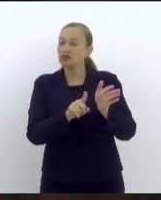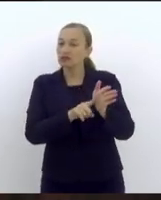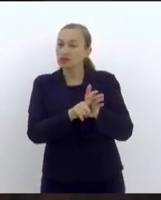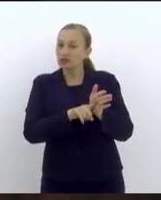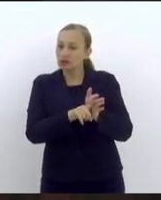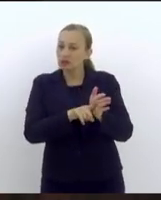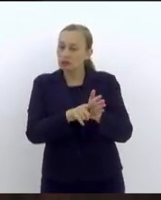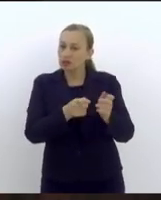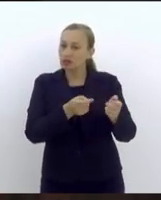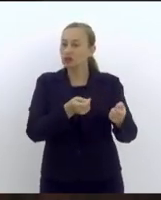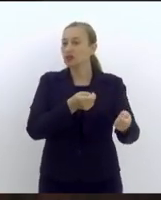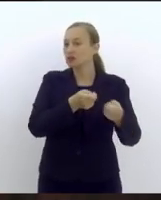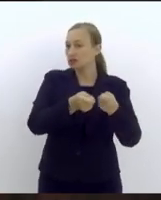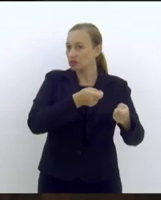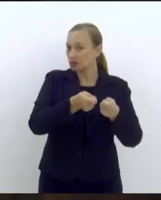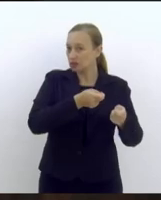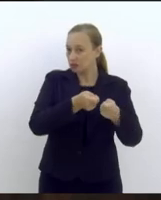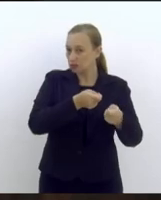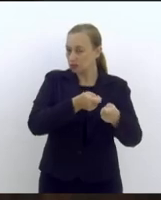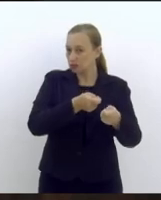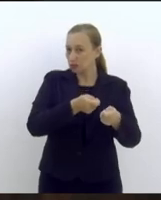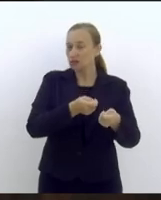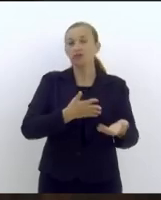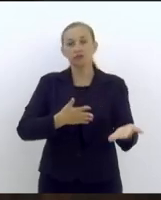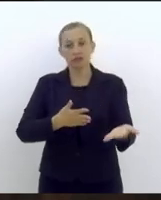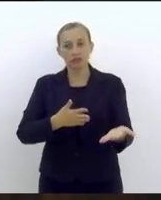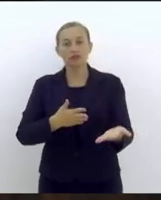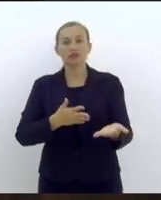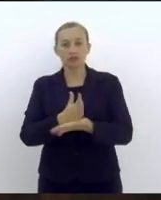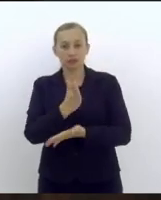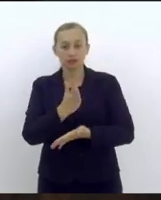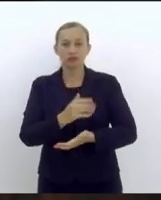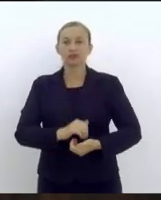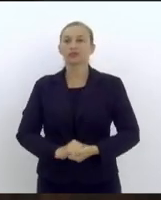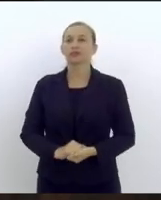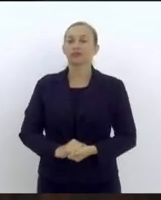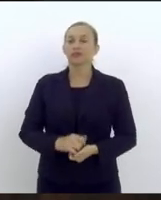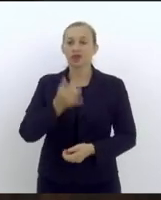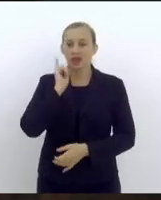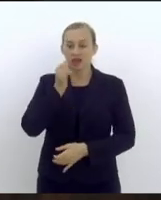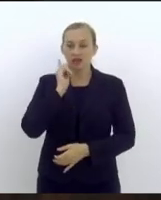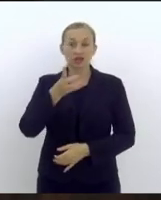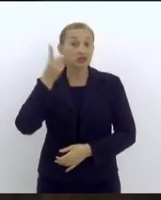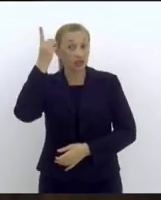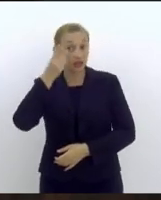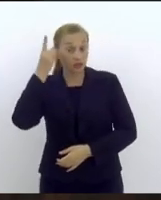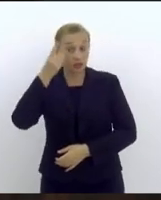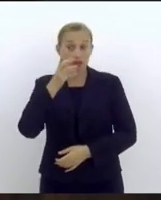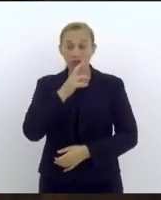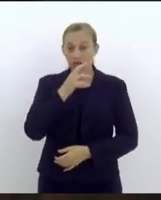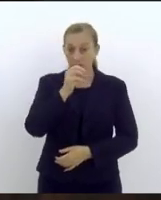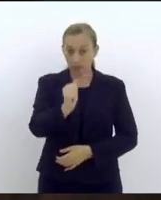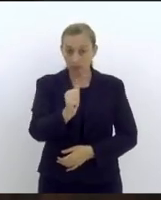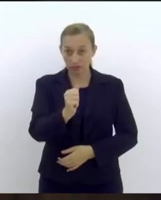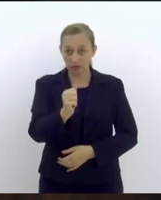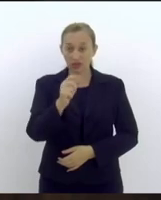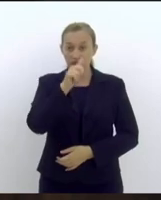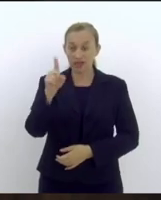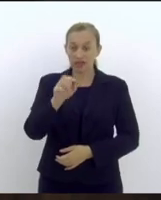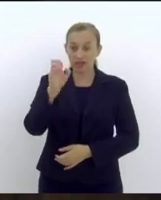fiscalização financeira e controle favorável relatores deputados Rodrigo Amorim